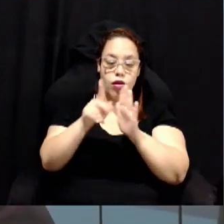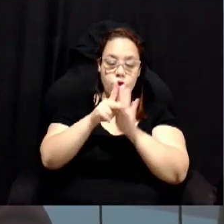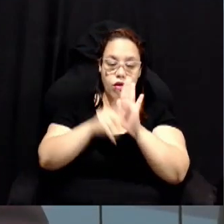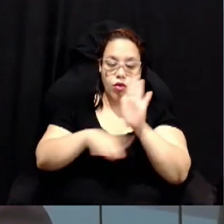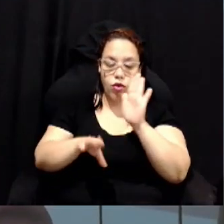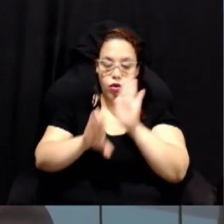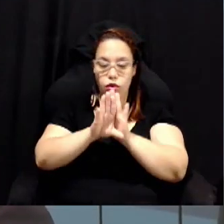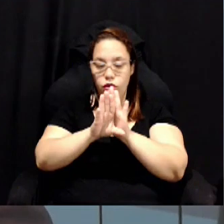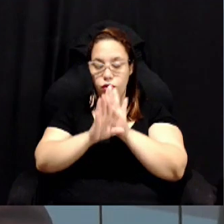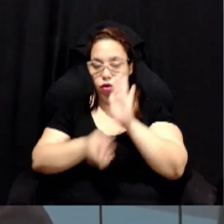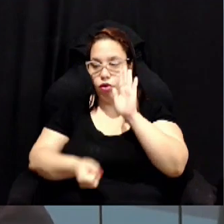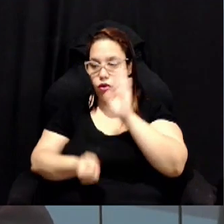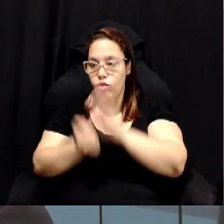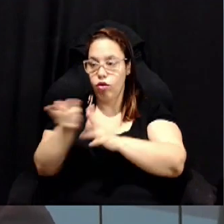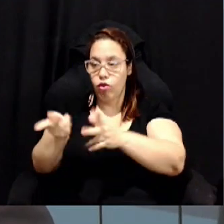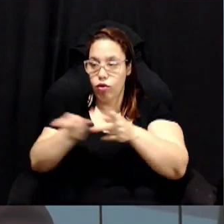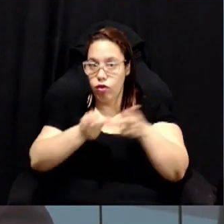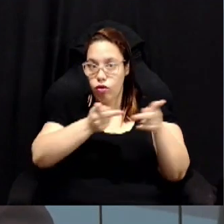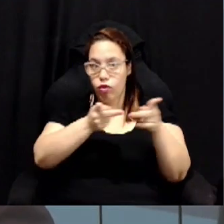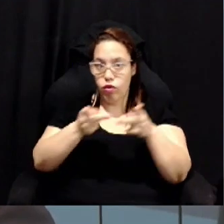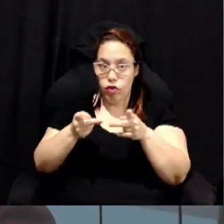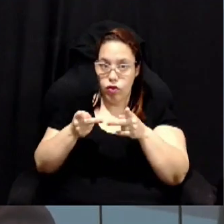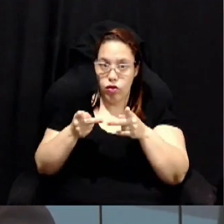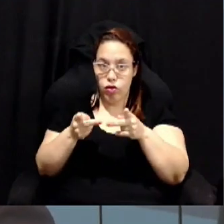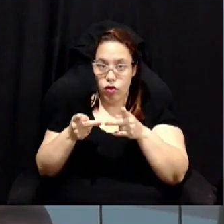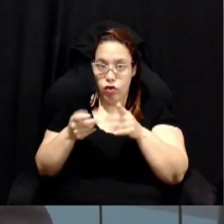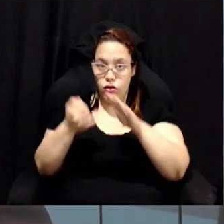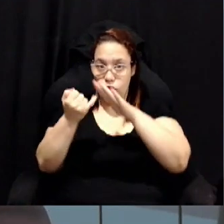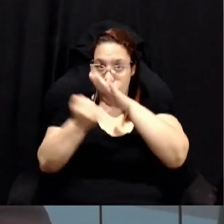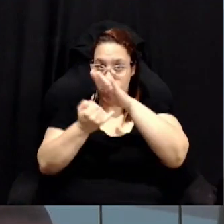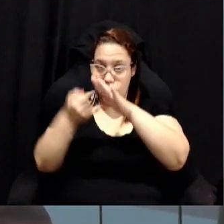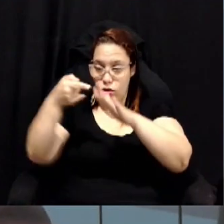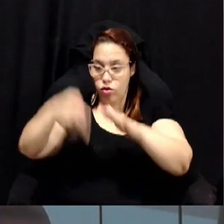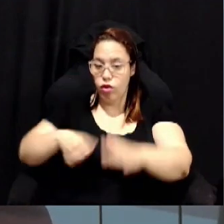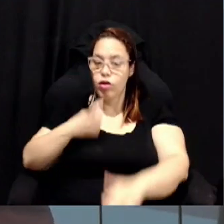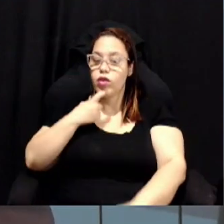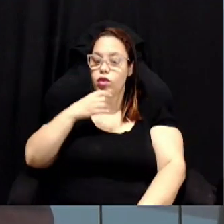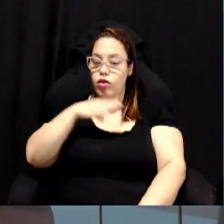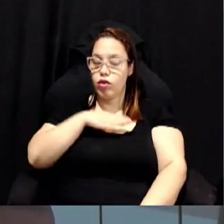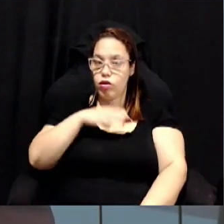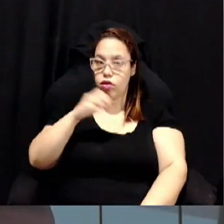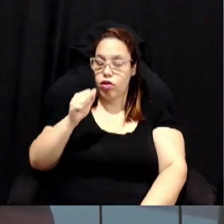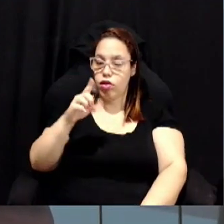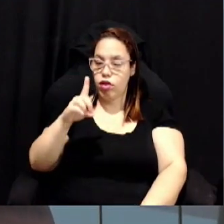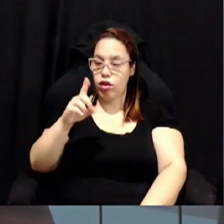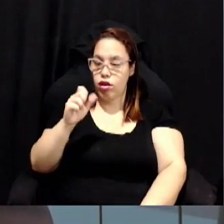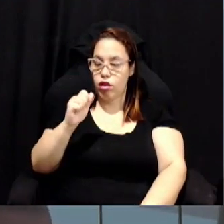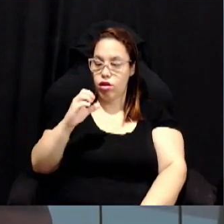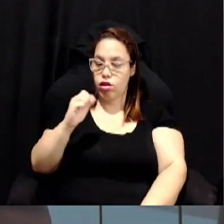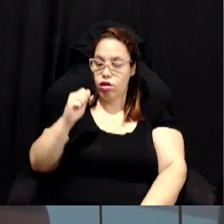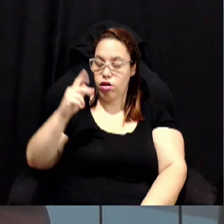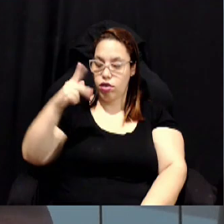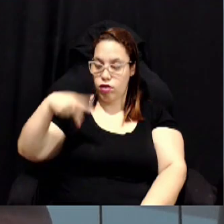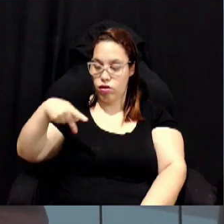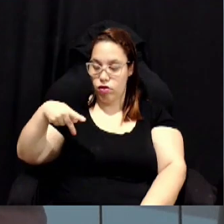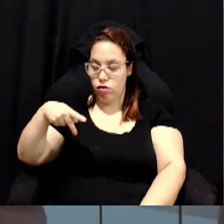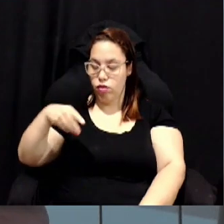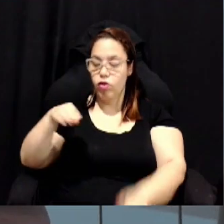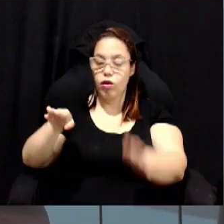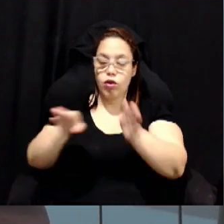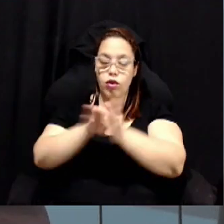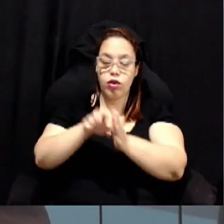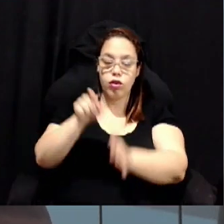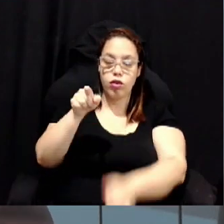uma visita que eu fiz a uma entidade aqui na cidade de Campinas, que é a ADACAMP. Quando eu cheguei lá, eu me deparei com